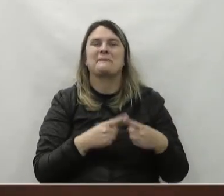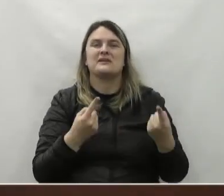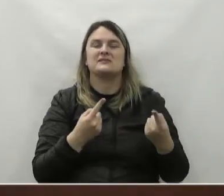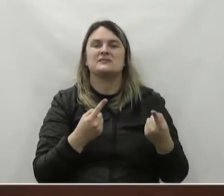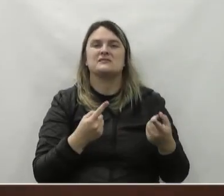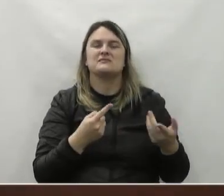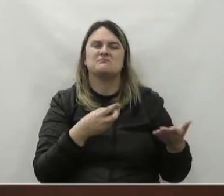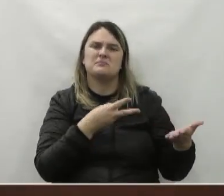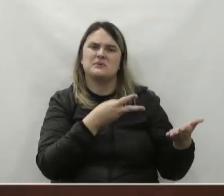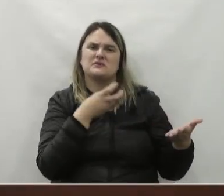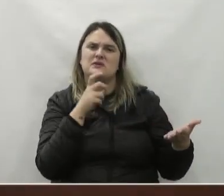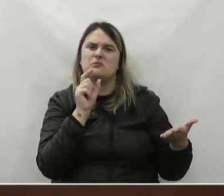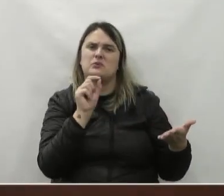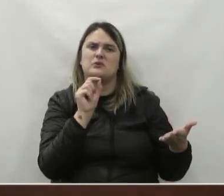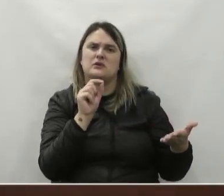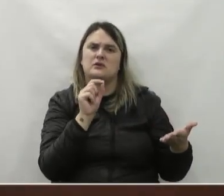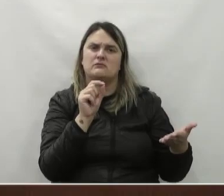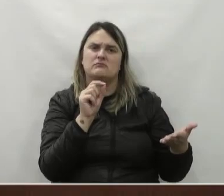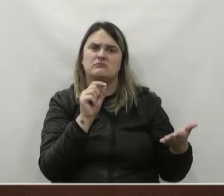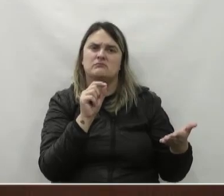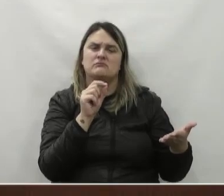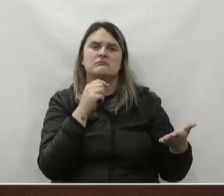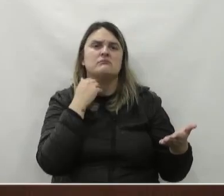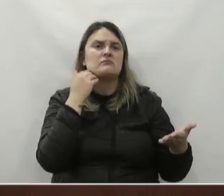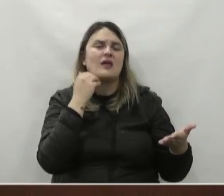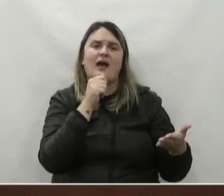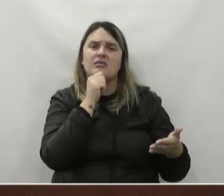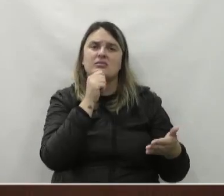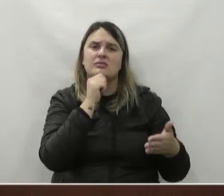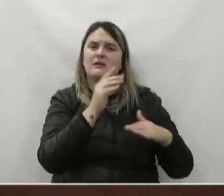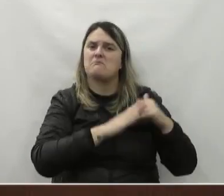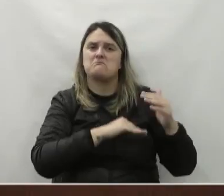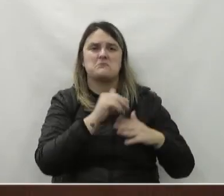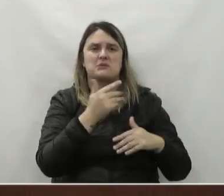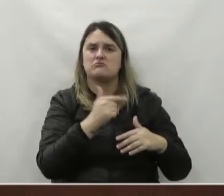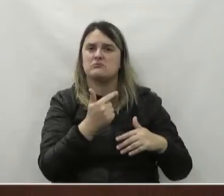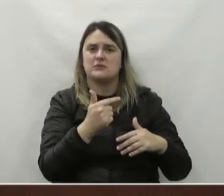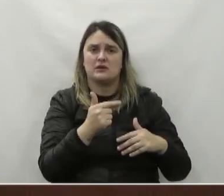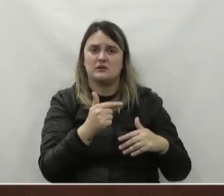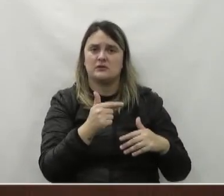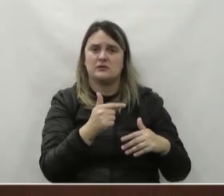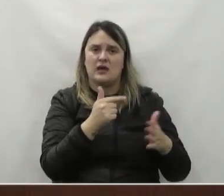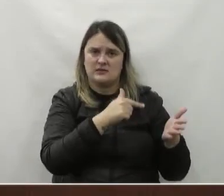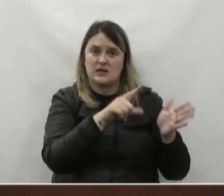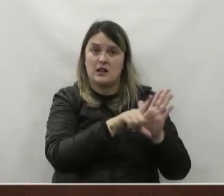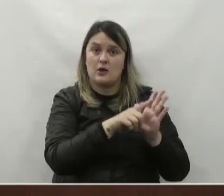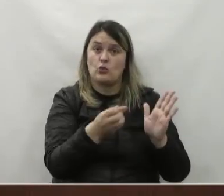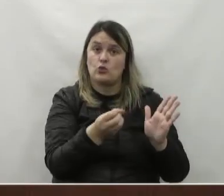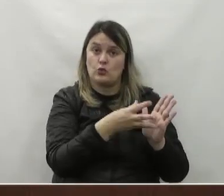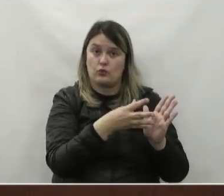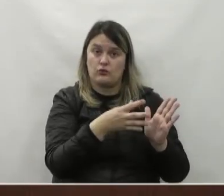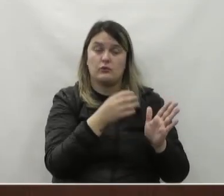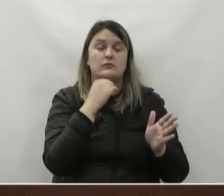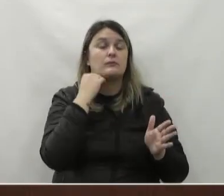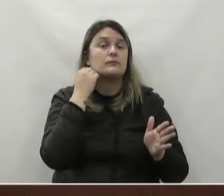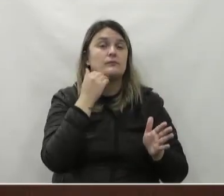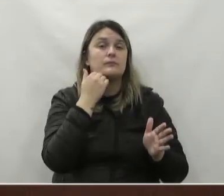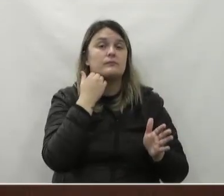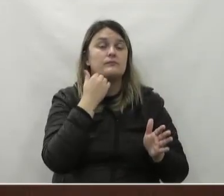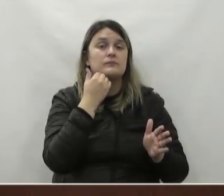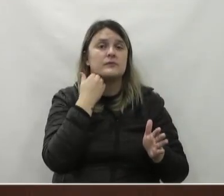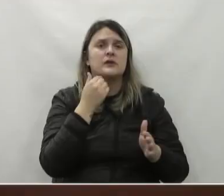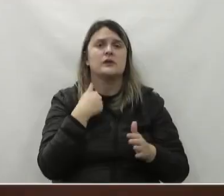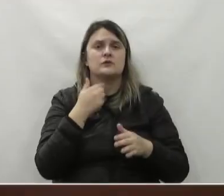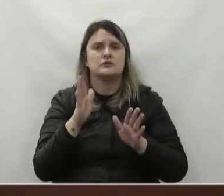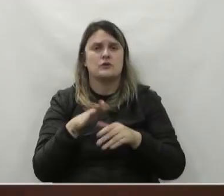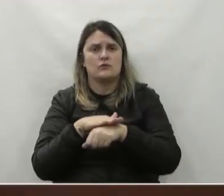infelizmente nós reparamos que não estava sendo colocado em prática. Então, como já foi falado por alguns vereadores,